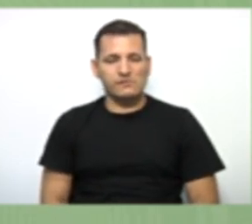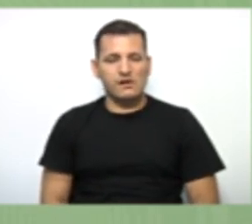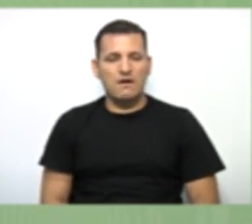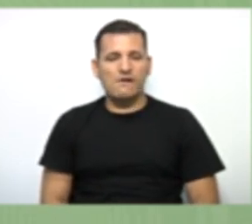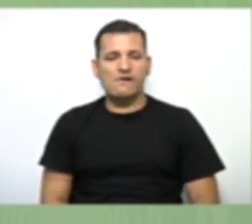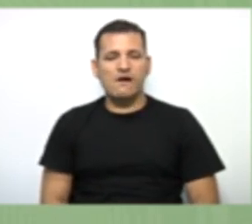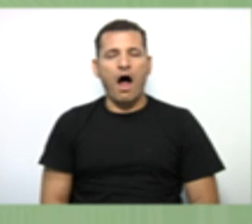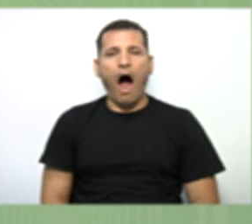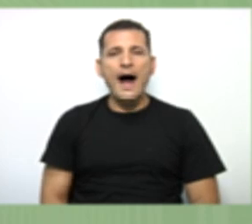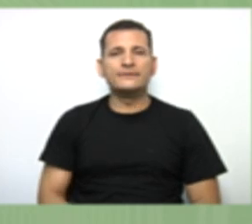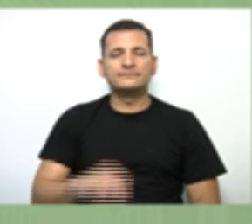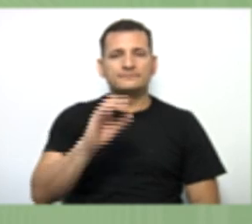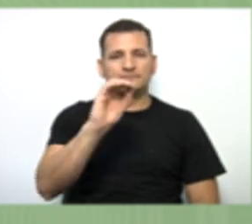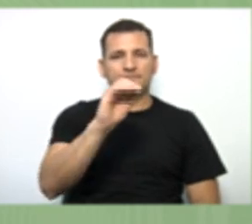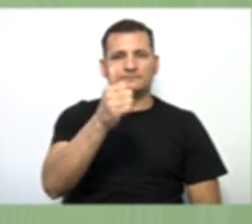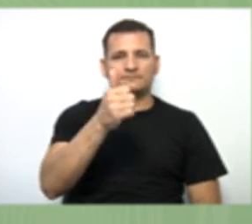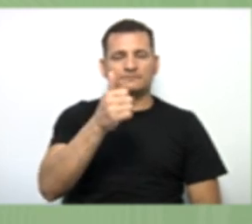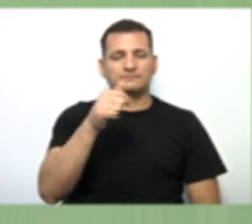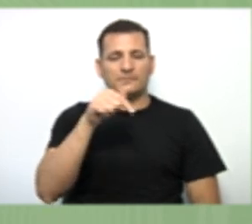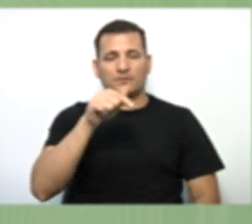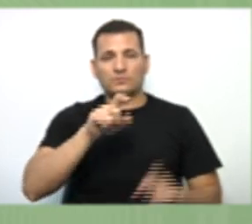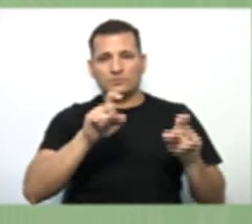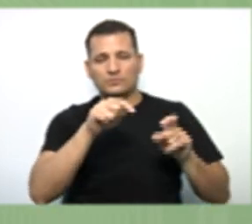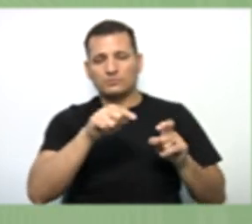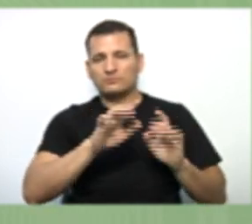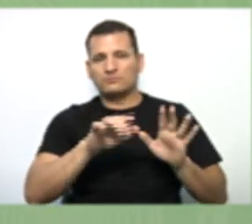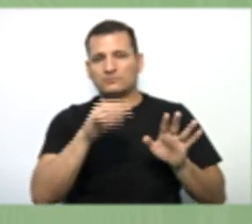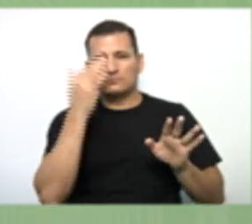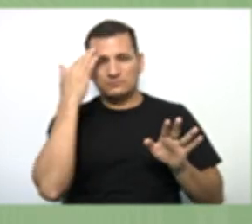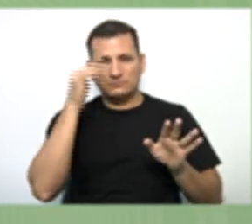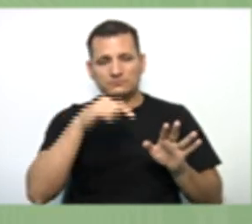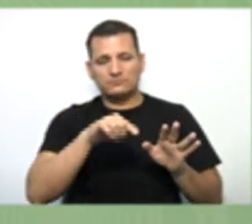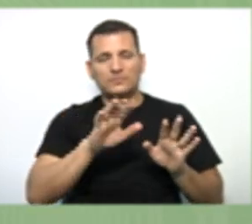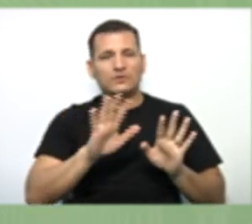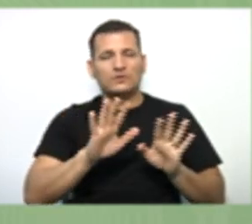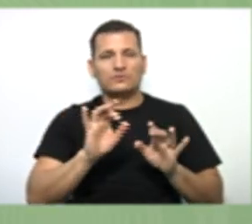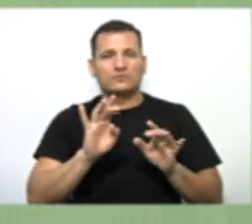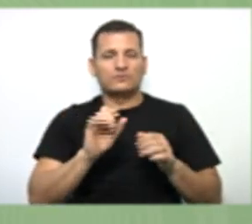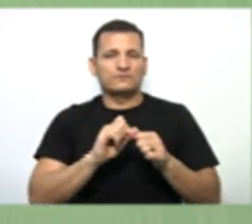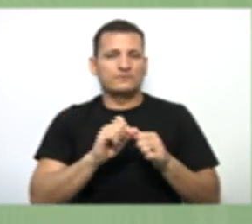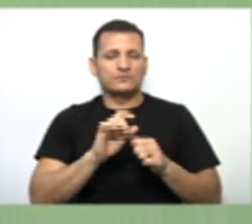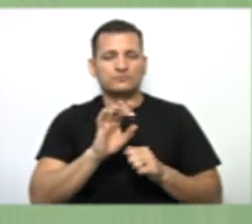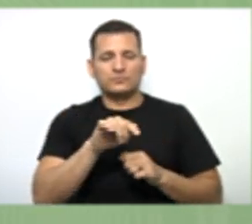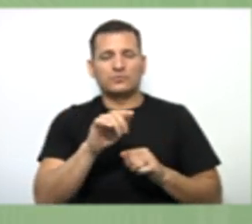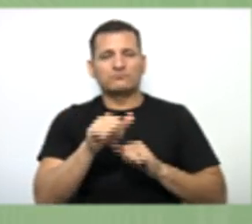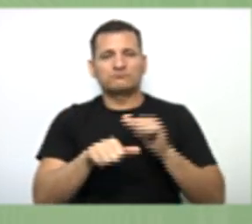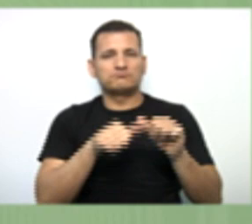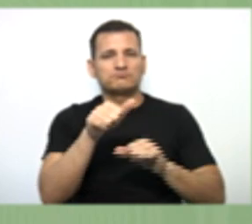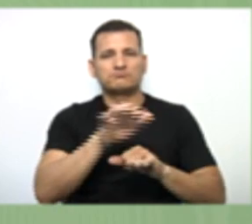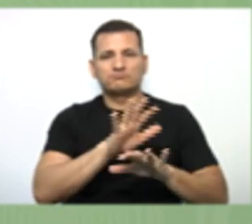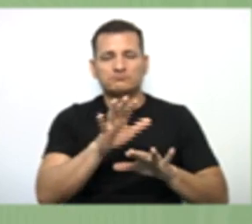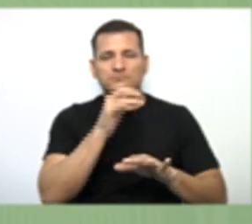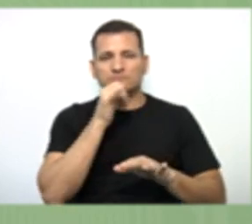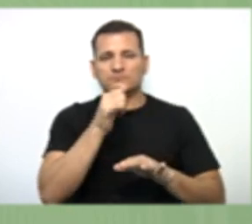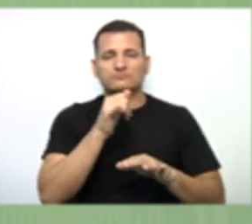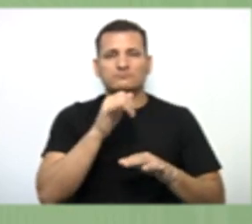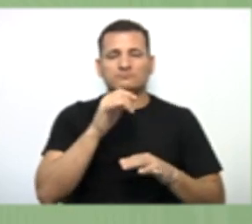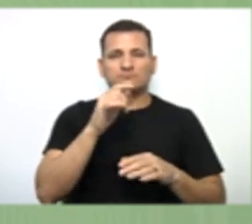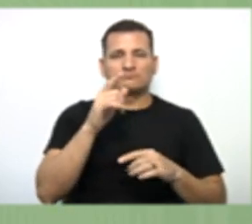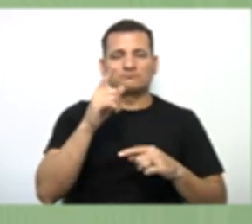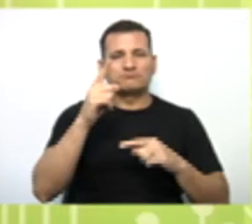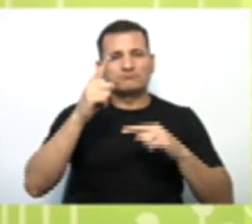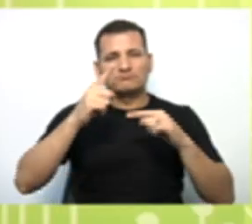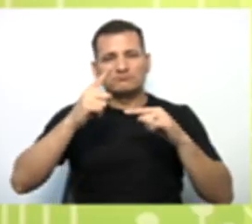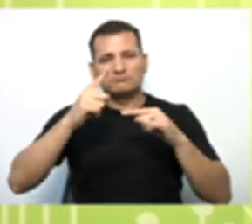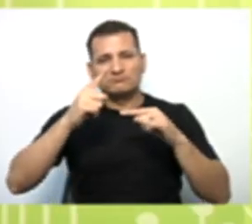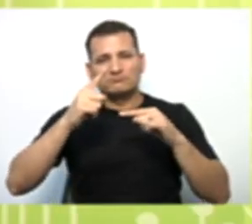o 0 e 1 não é que o computador entende 0 e 1. A gente fez uma convenção aí, olha. Quando está ligado é 1, quando está